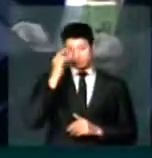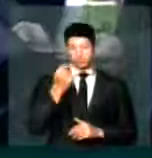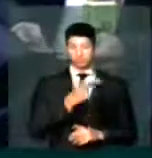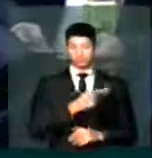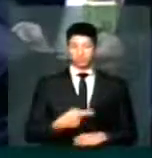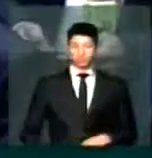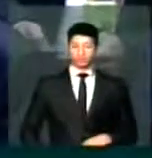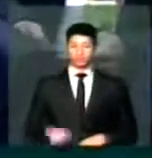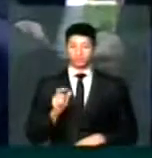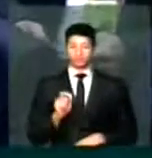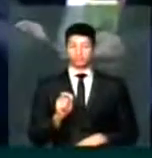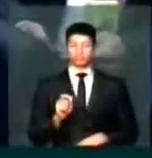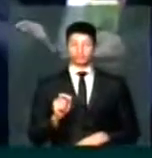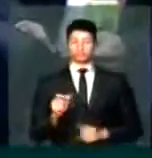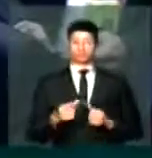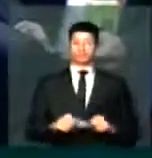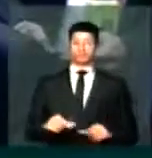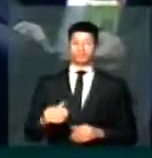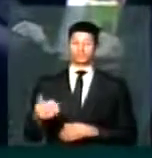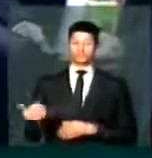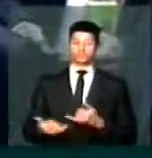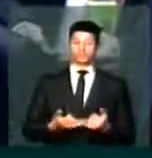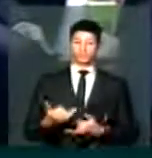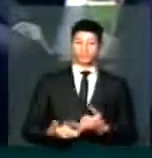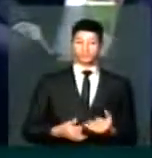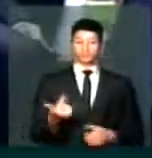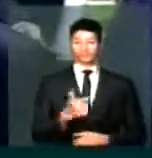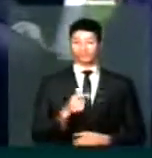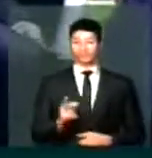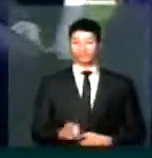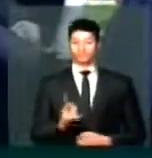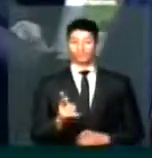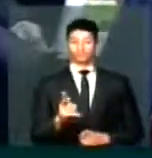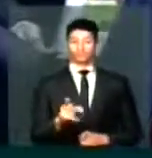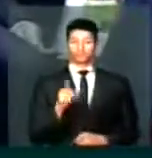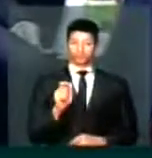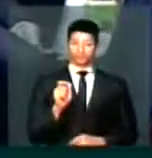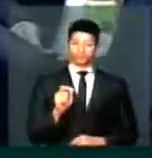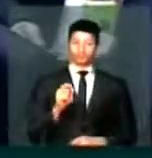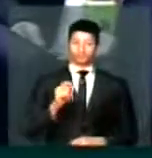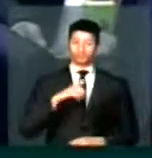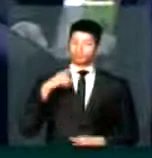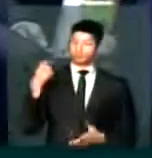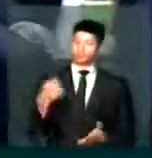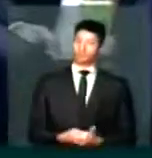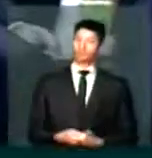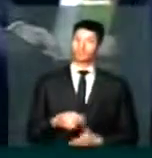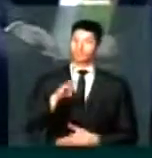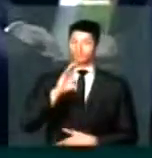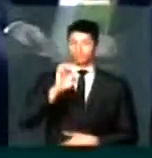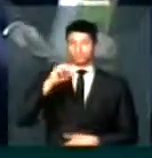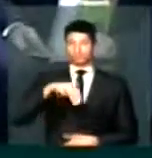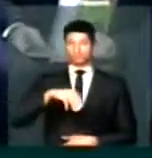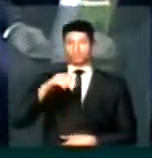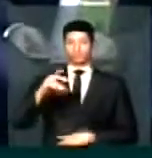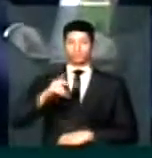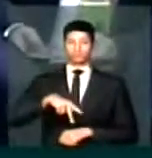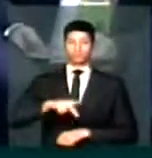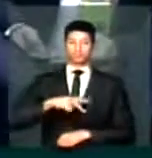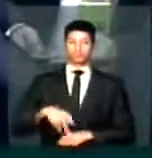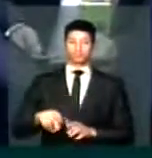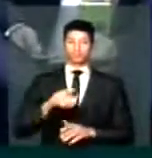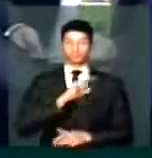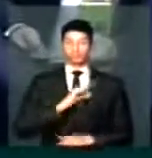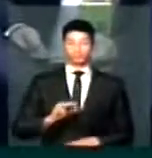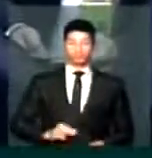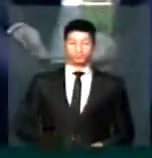presidente, que aqui está em jogo sempre quem deve se beneficiar do